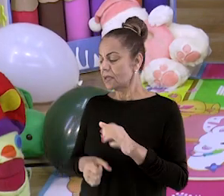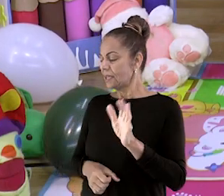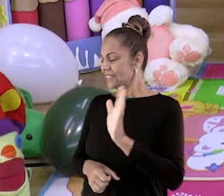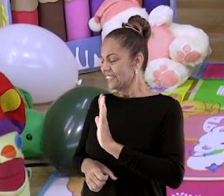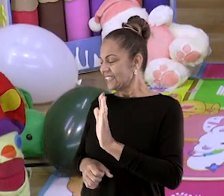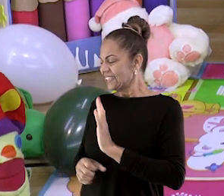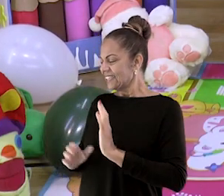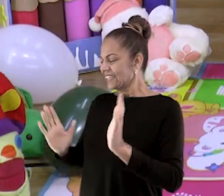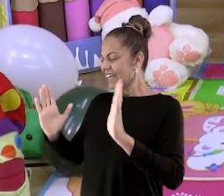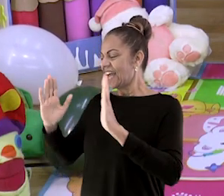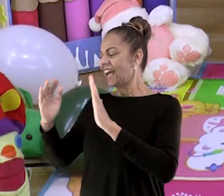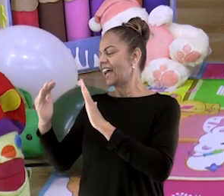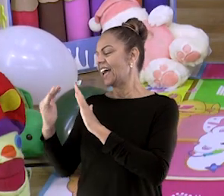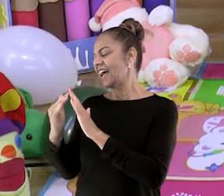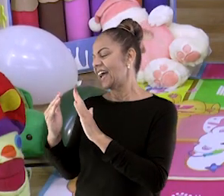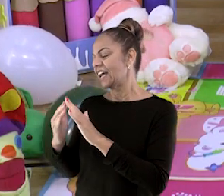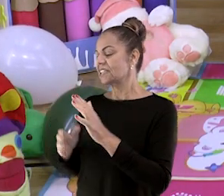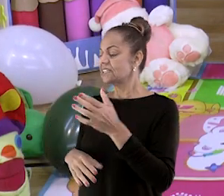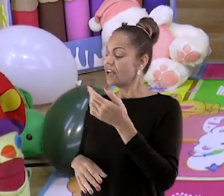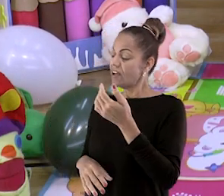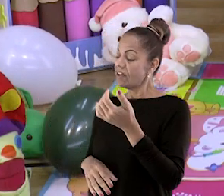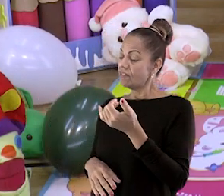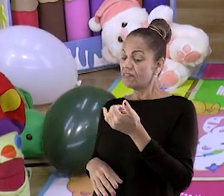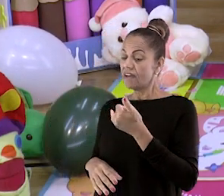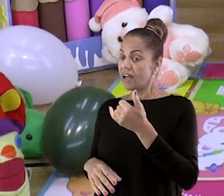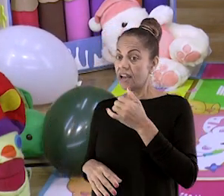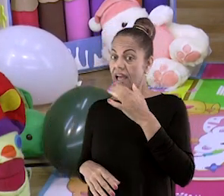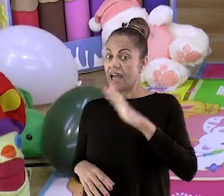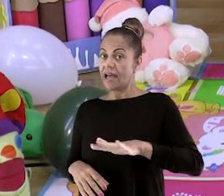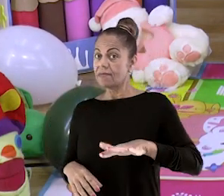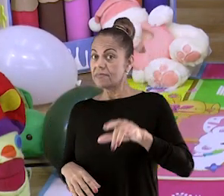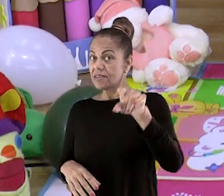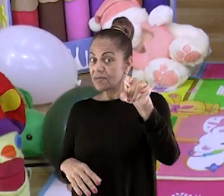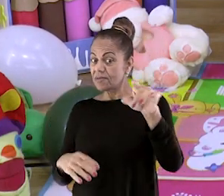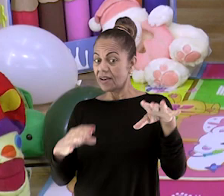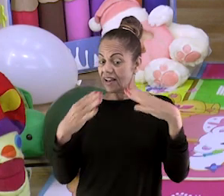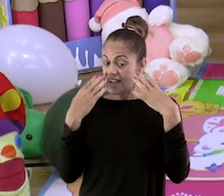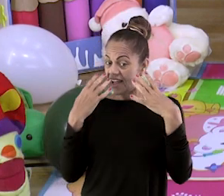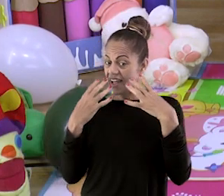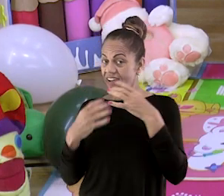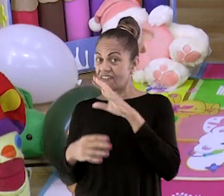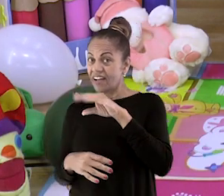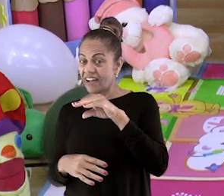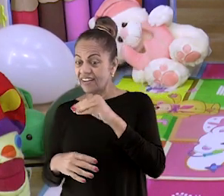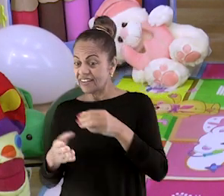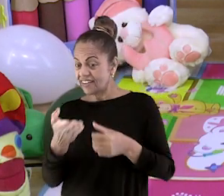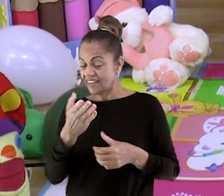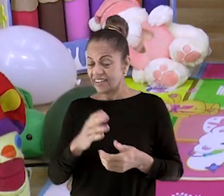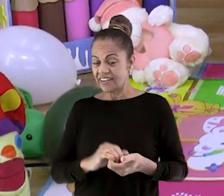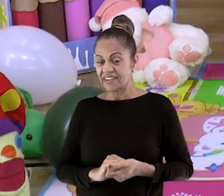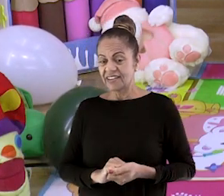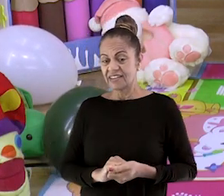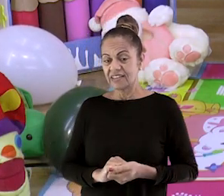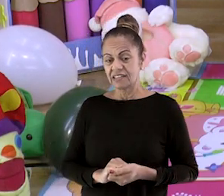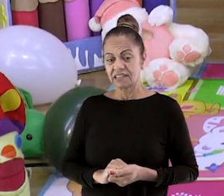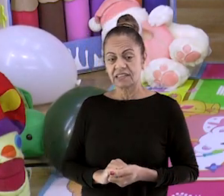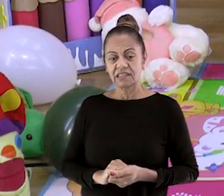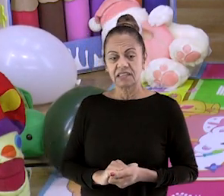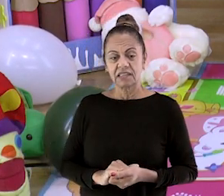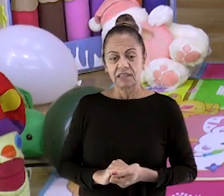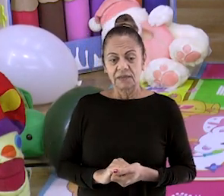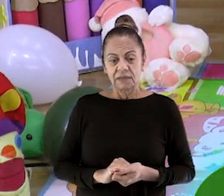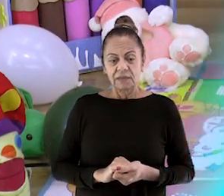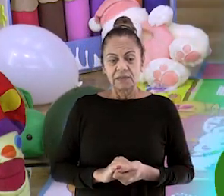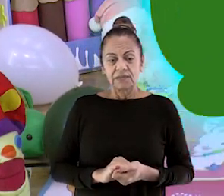ela ou em casa Oi fala com os nossos amigos casa essa casa